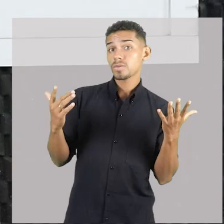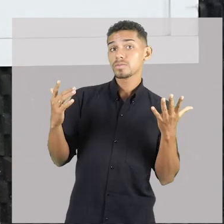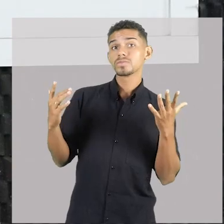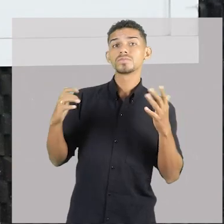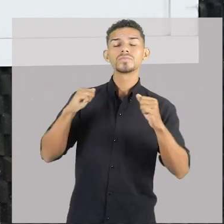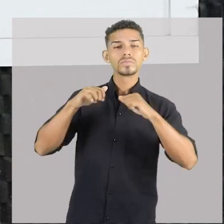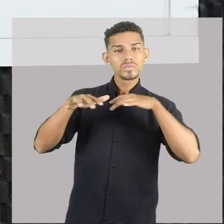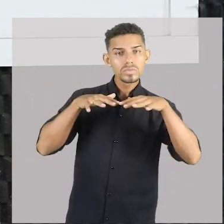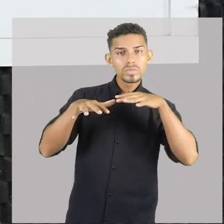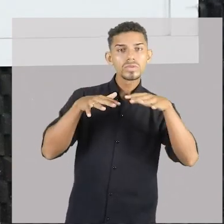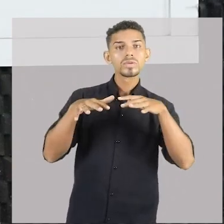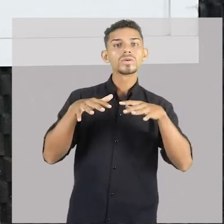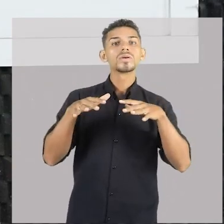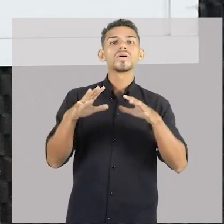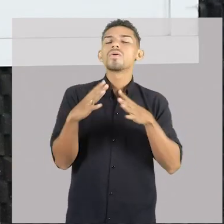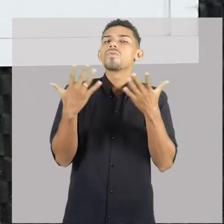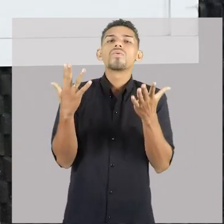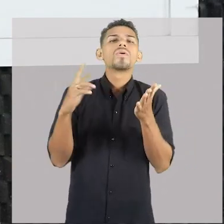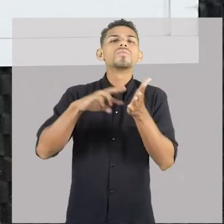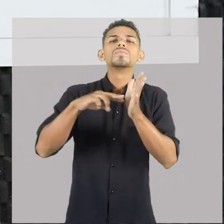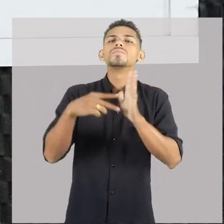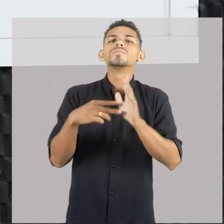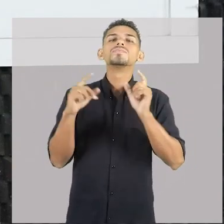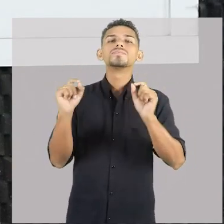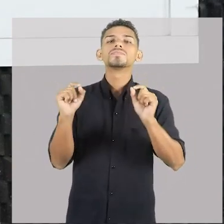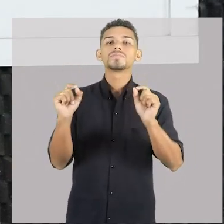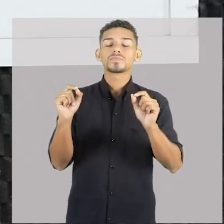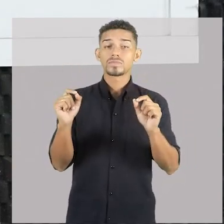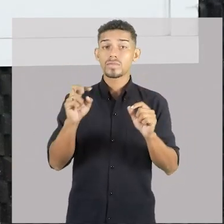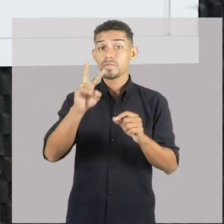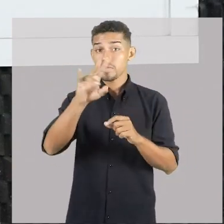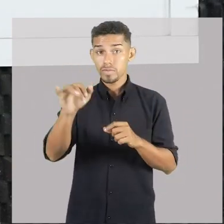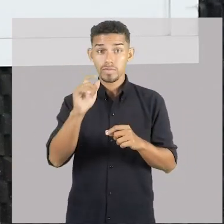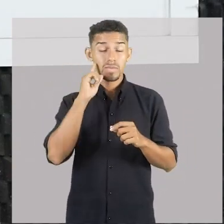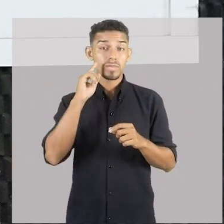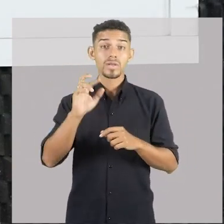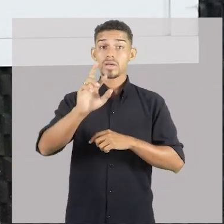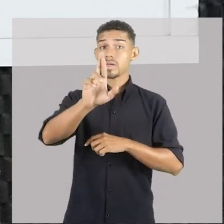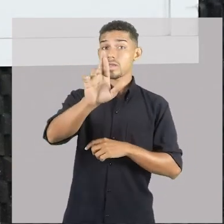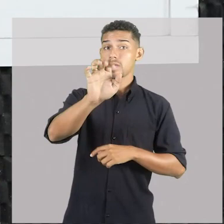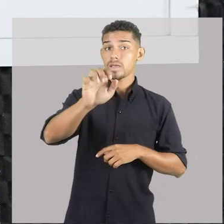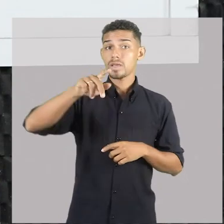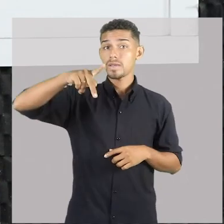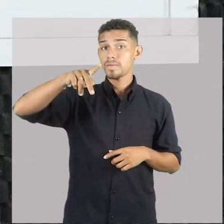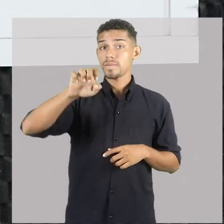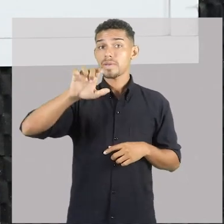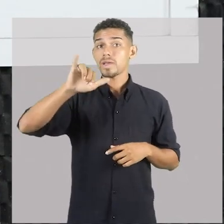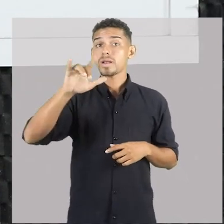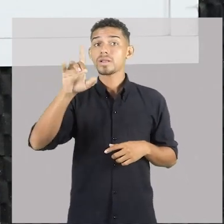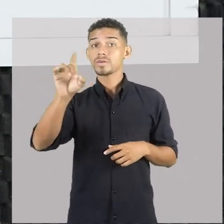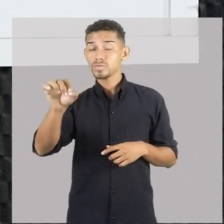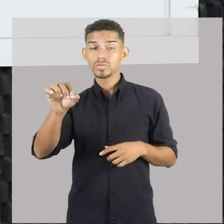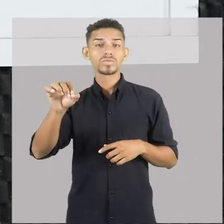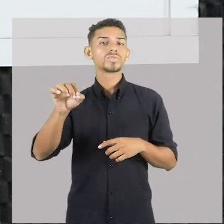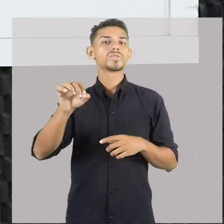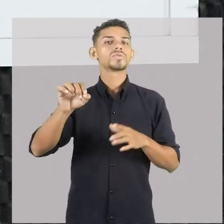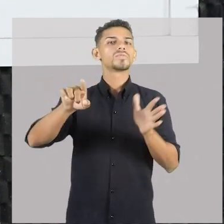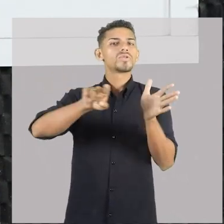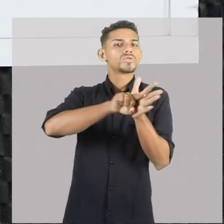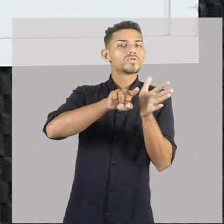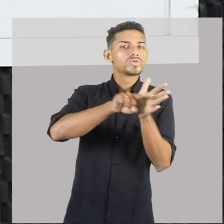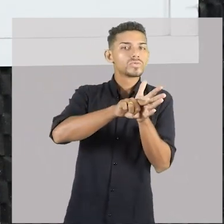se movimentar em qual sentido? Eles vão ser repelidos pelo polo negativo